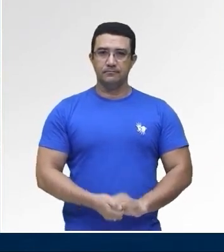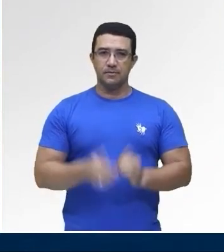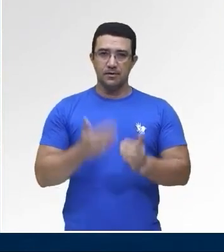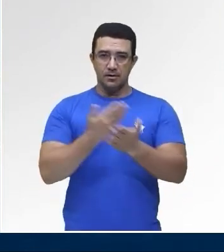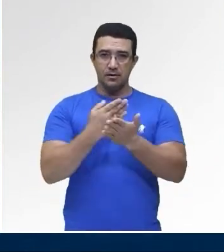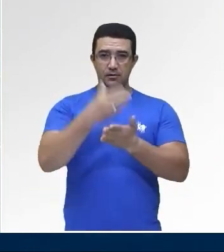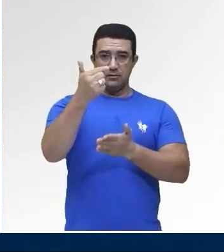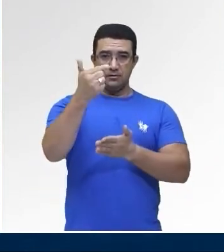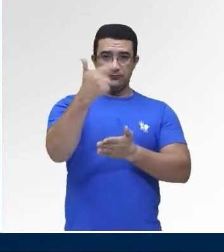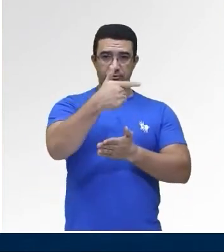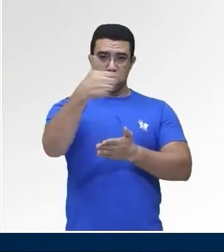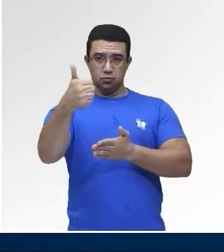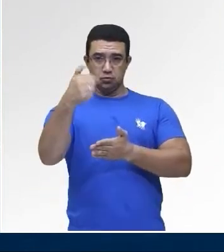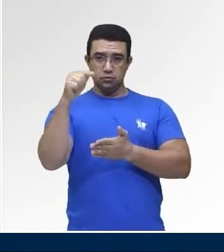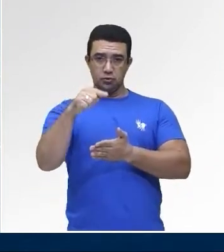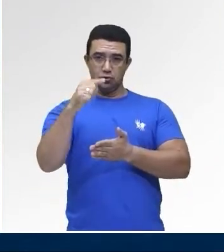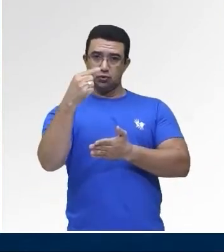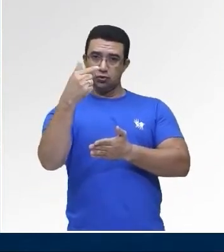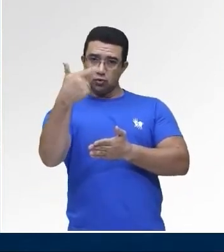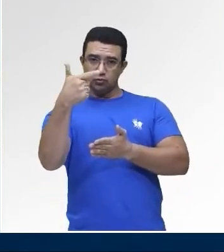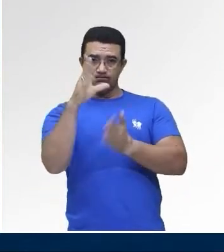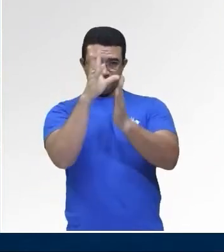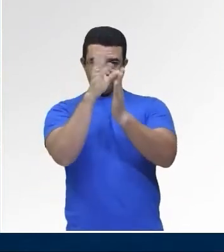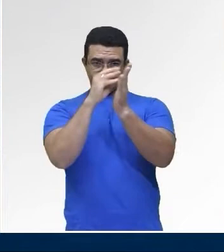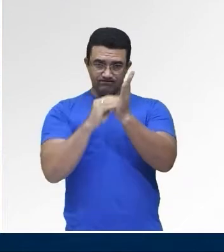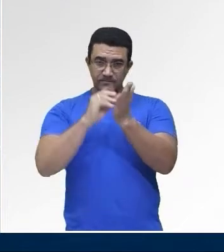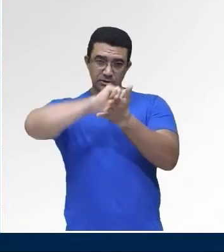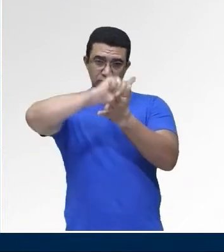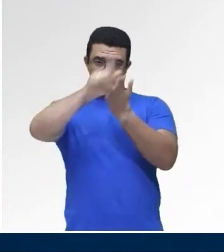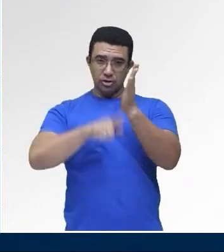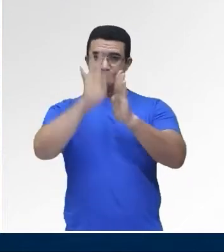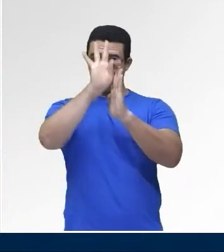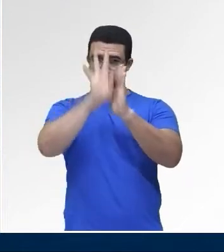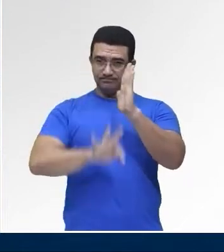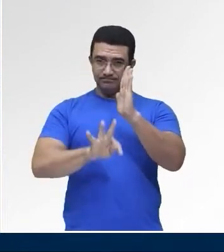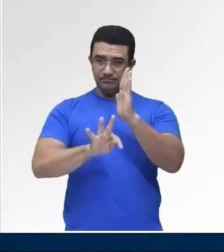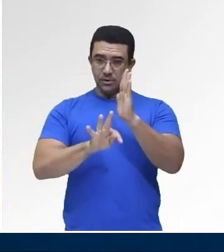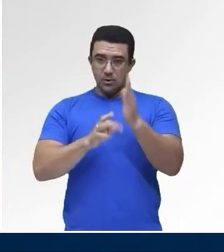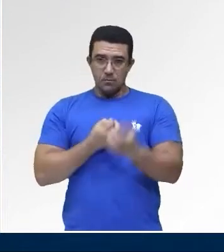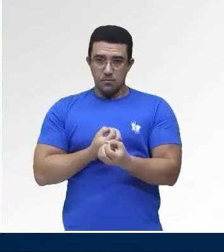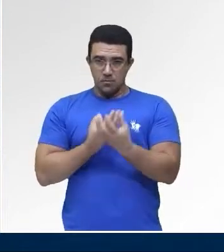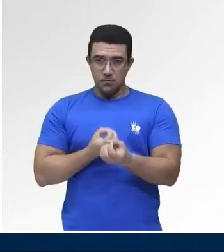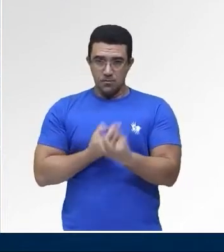Aula 21.2 Conteúdo. Gênero textual. Poema.